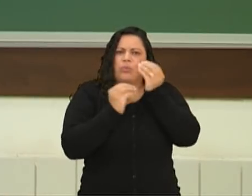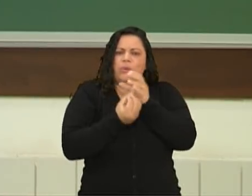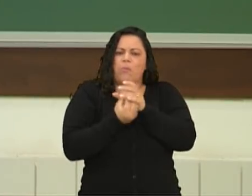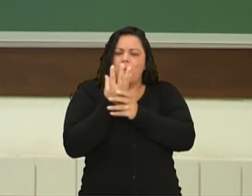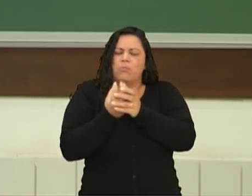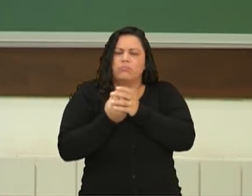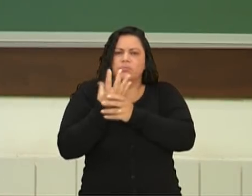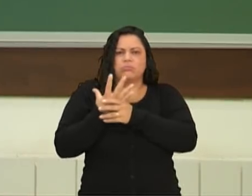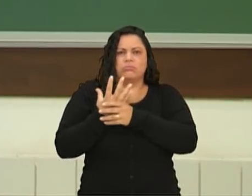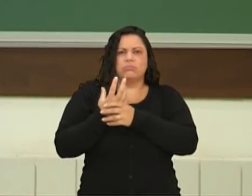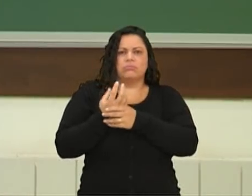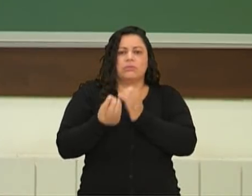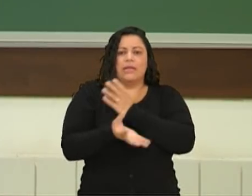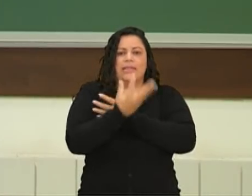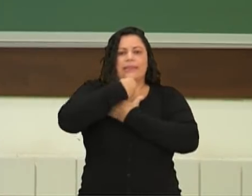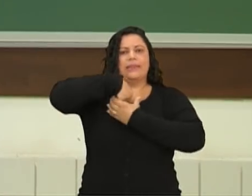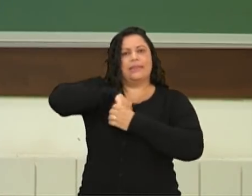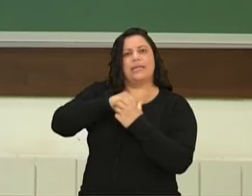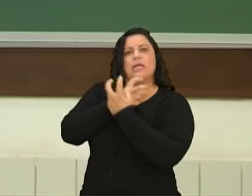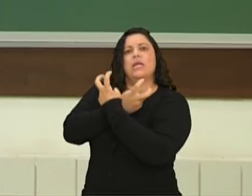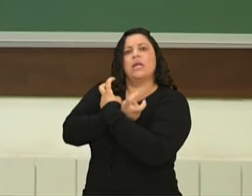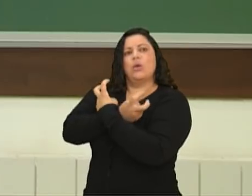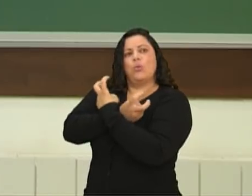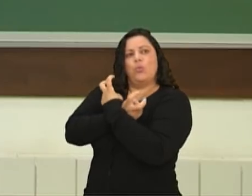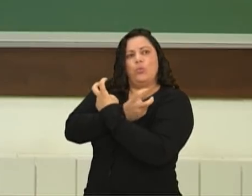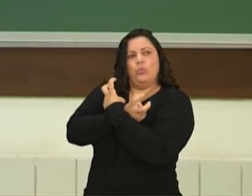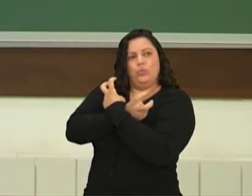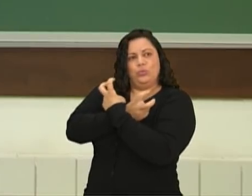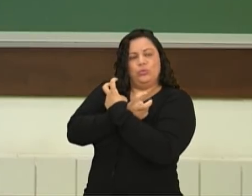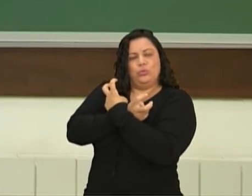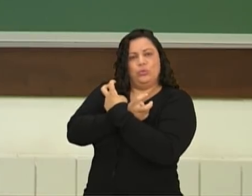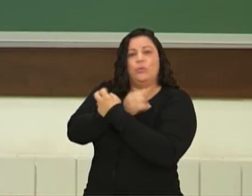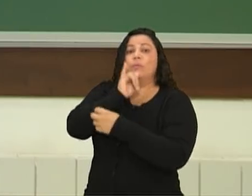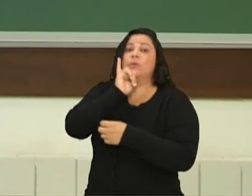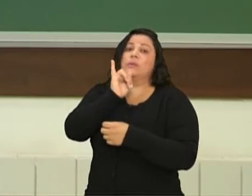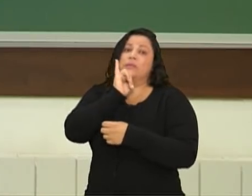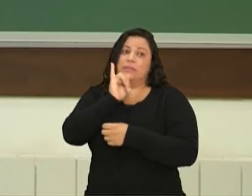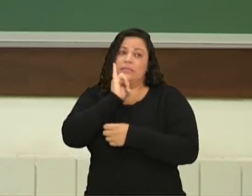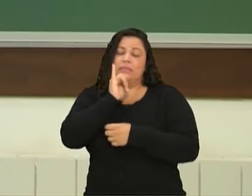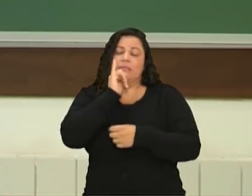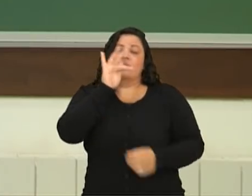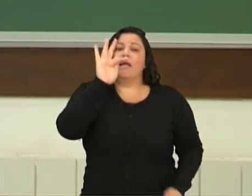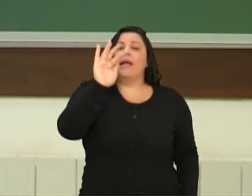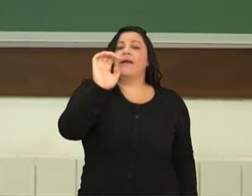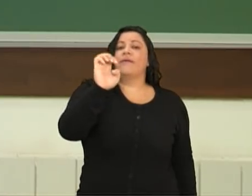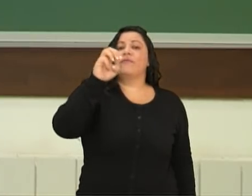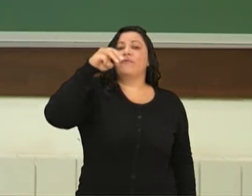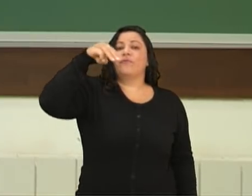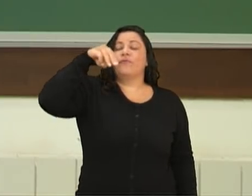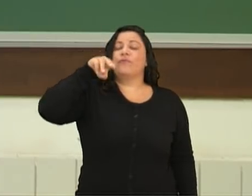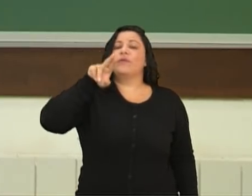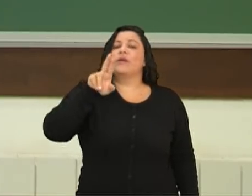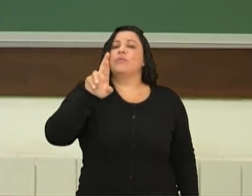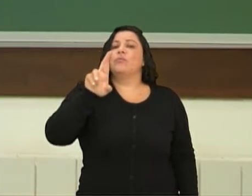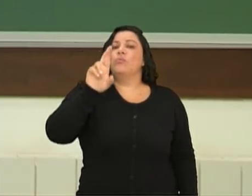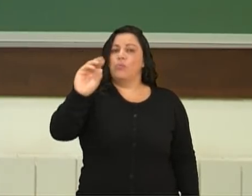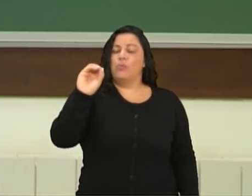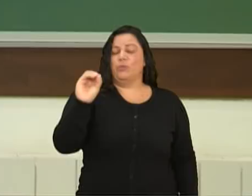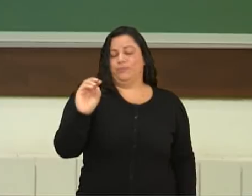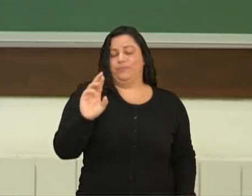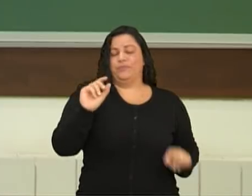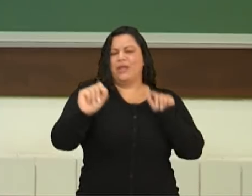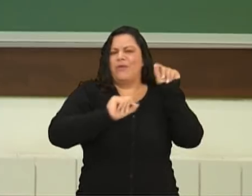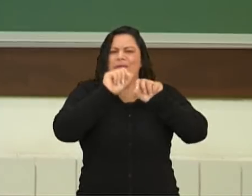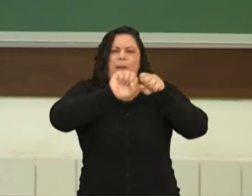longos, como por exemplo o fêmur. Nessa imagem, nós temos aqui então o fêmur, que é esse osso da coxa, né? O maior osso aí do